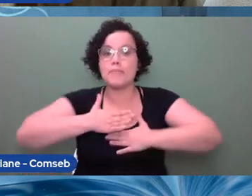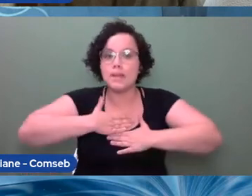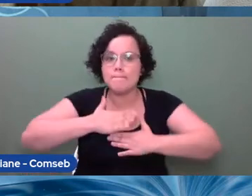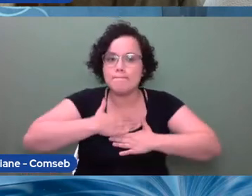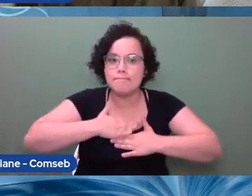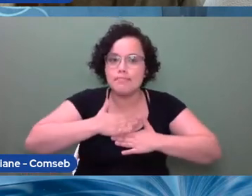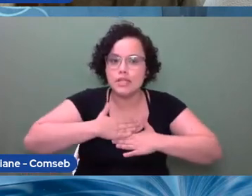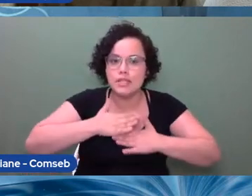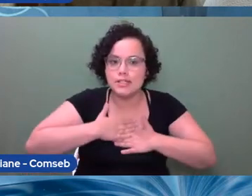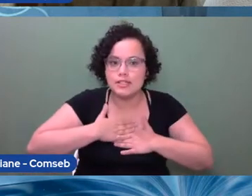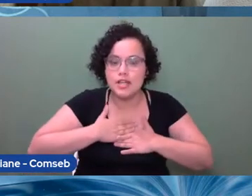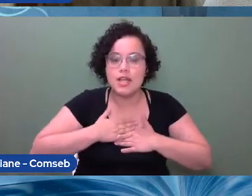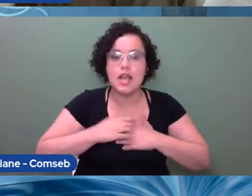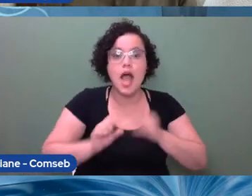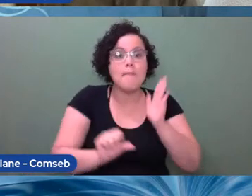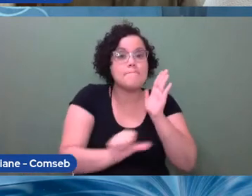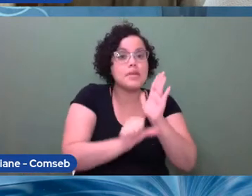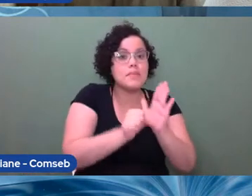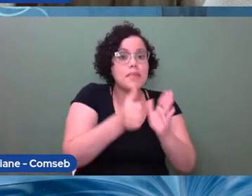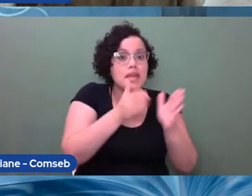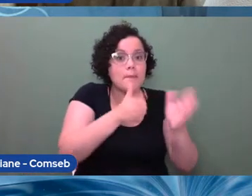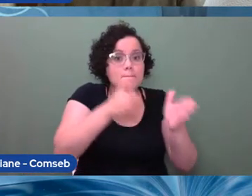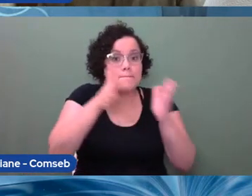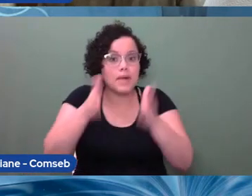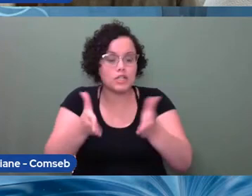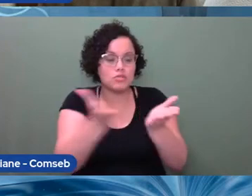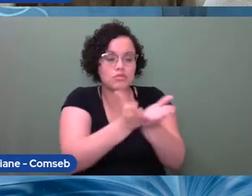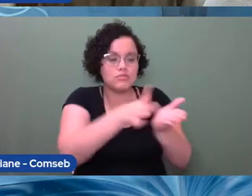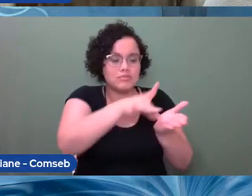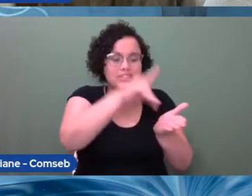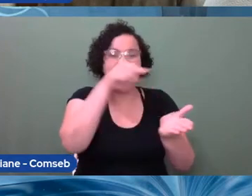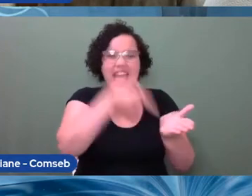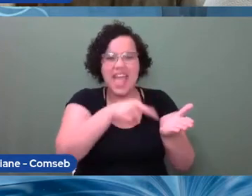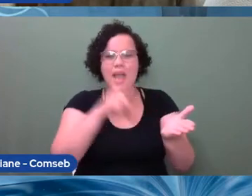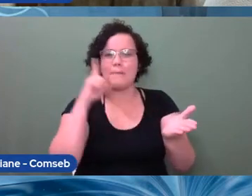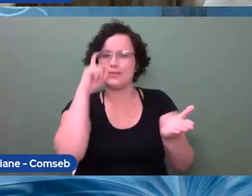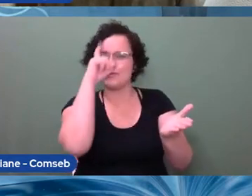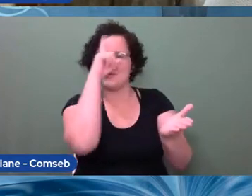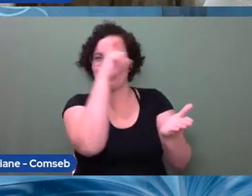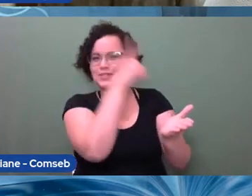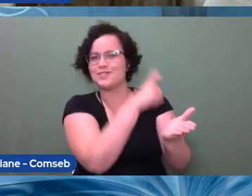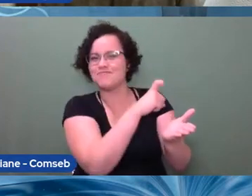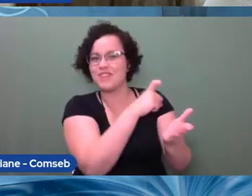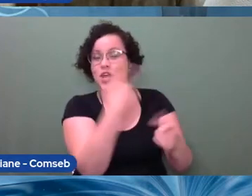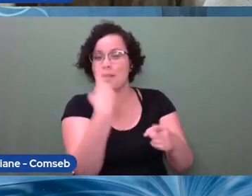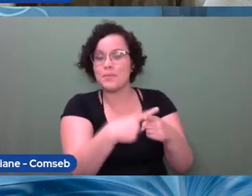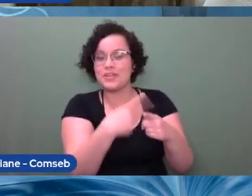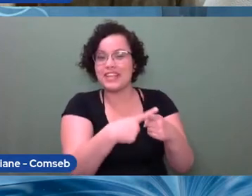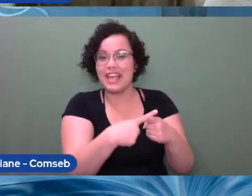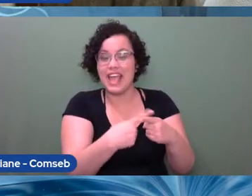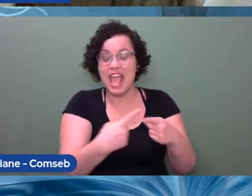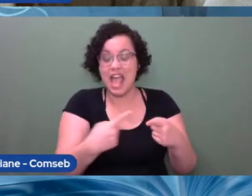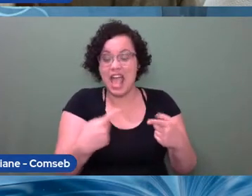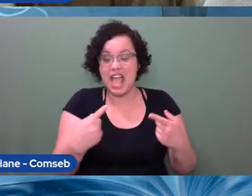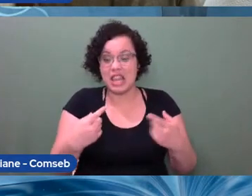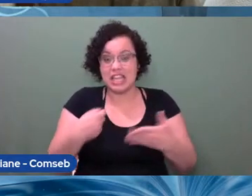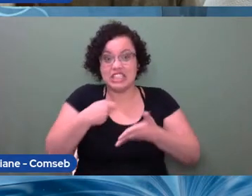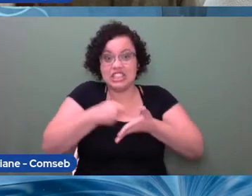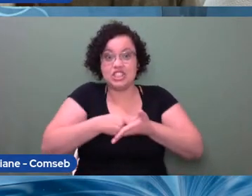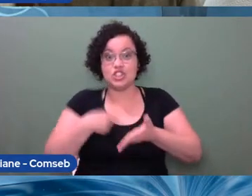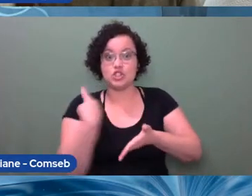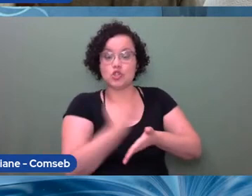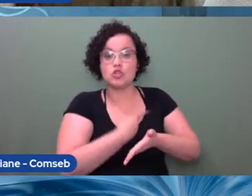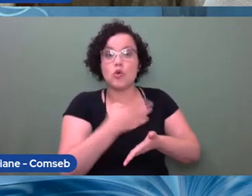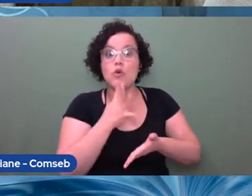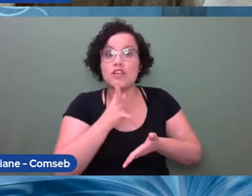a mais difícil. Com toda certeza. Porque ela exige da gente conhecimentos